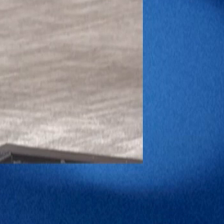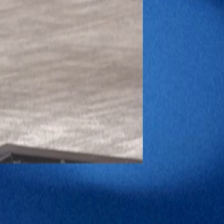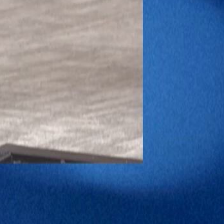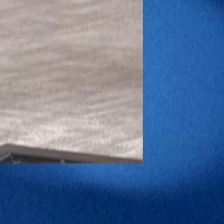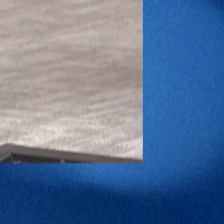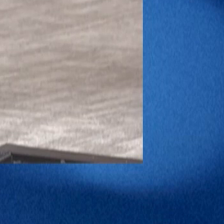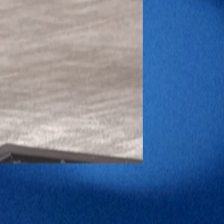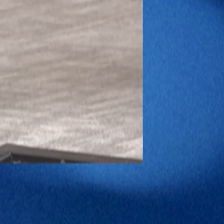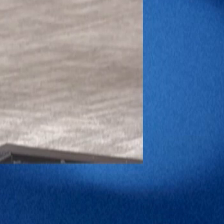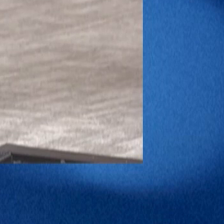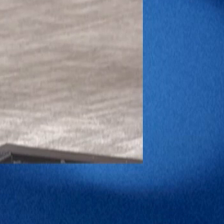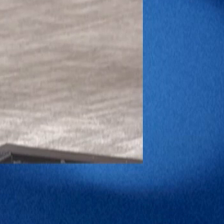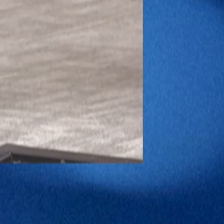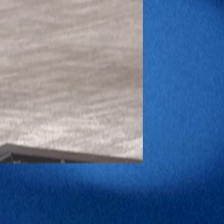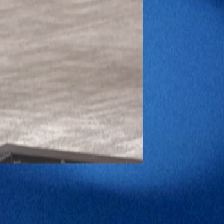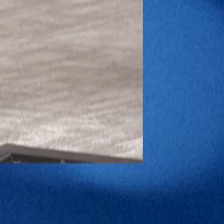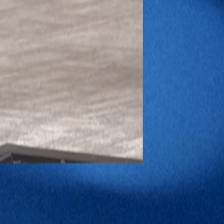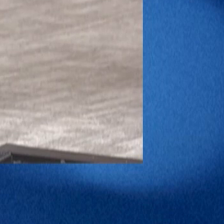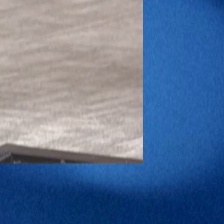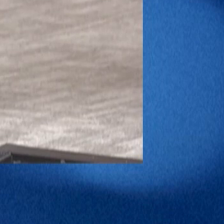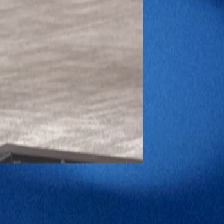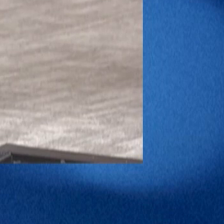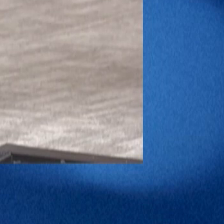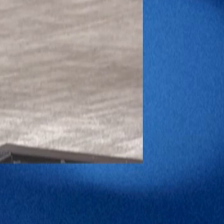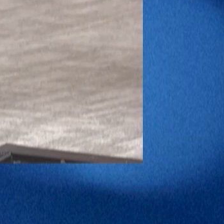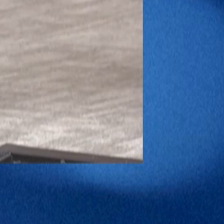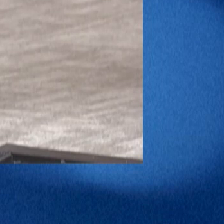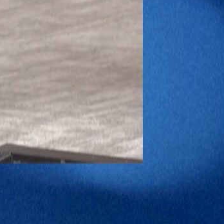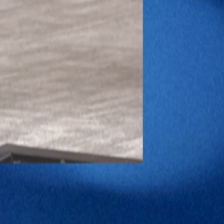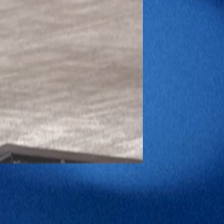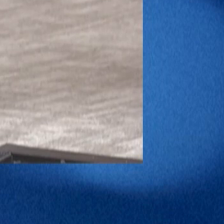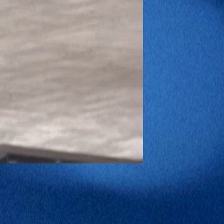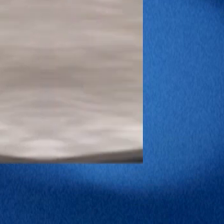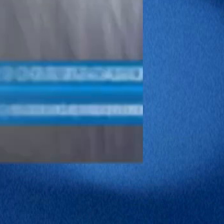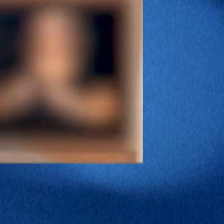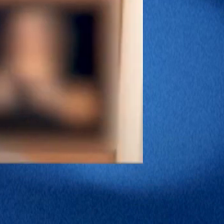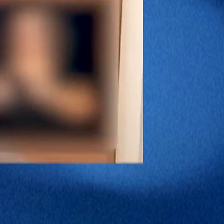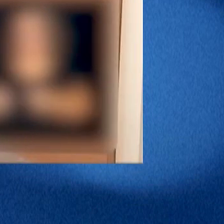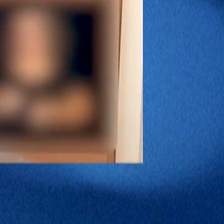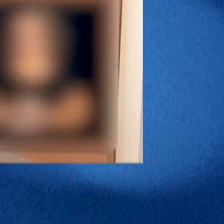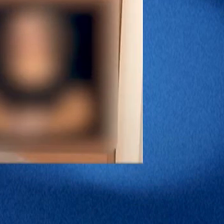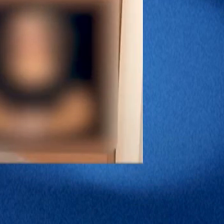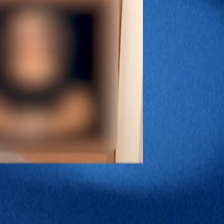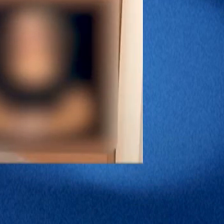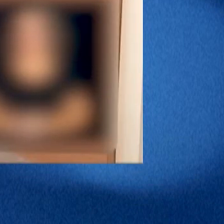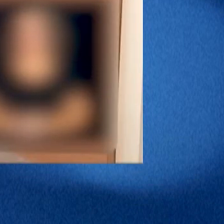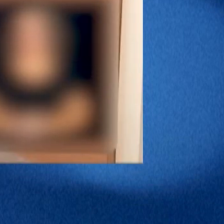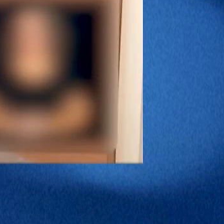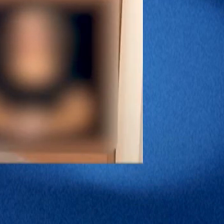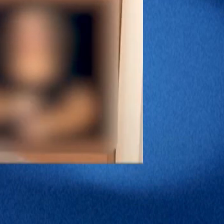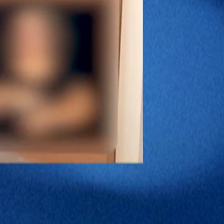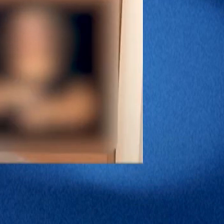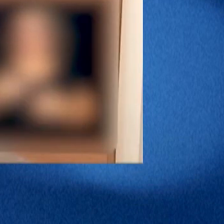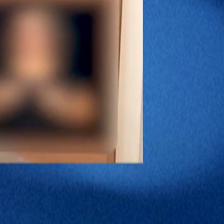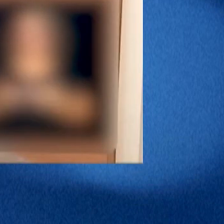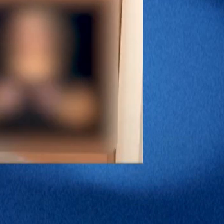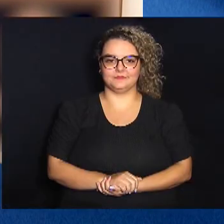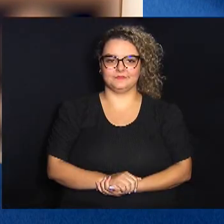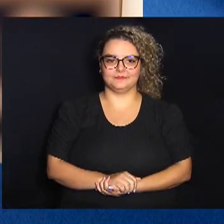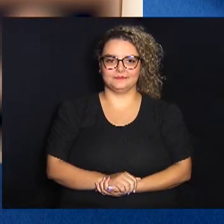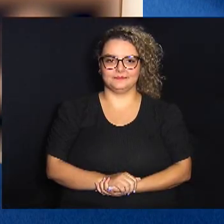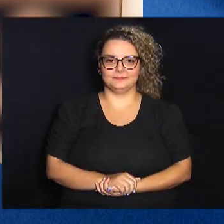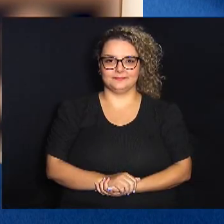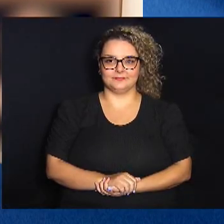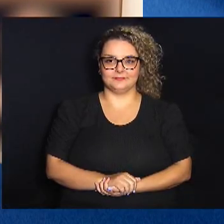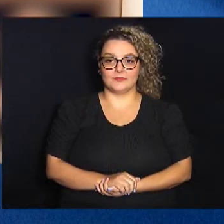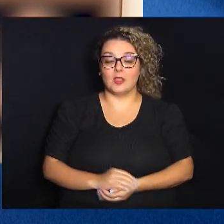e determina o fornecimento gratuito a pessoas com deficiência. Comissão de Finanças e Orçamento da Câmara